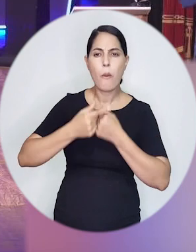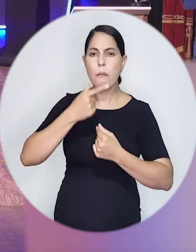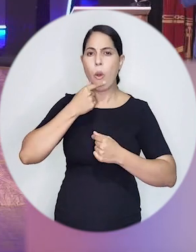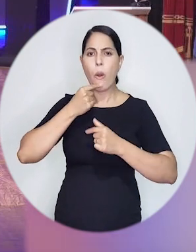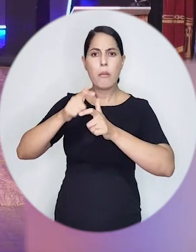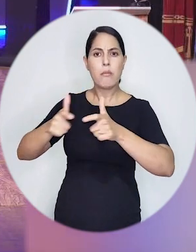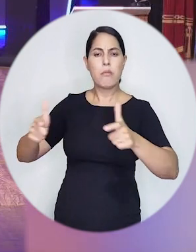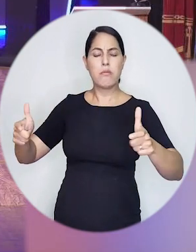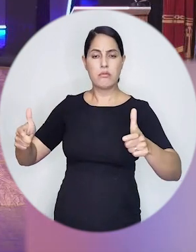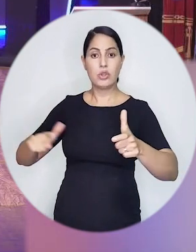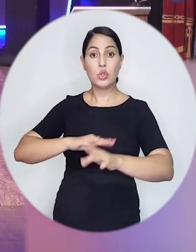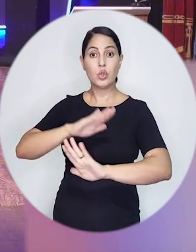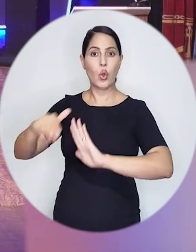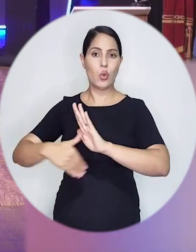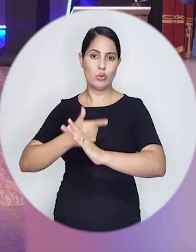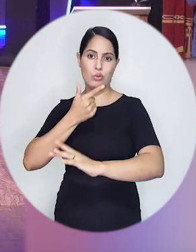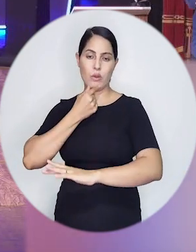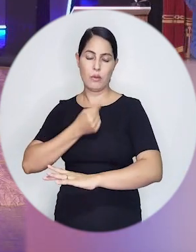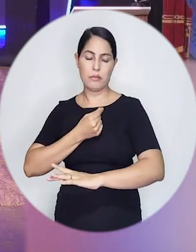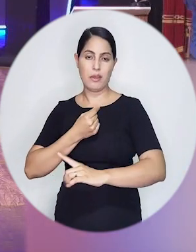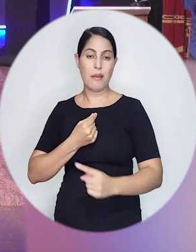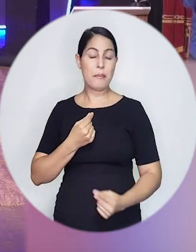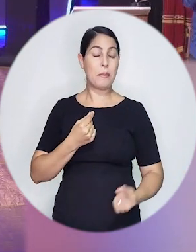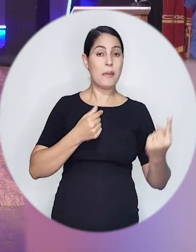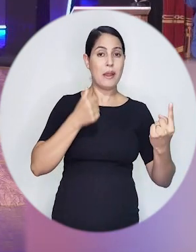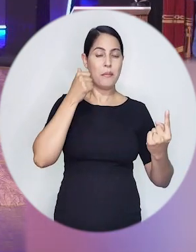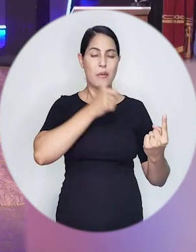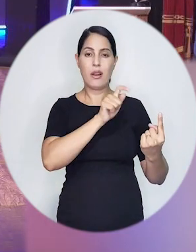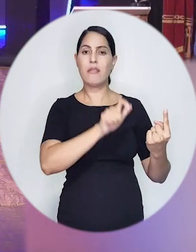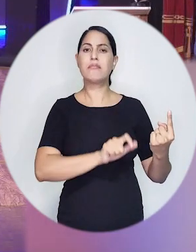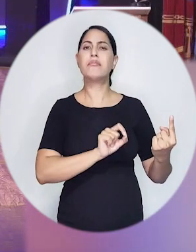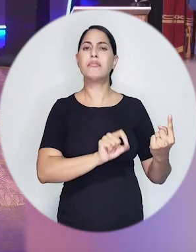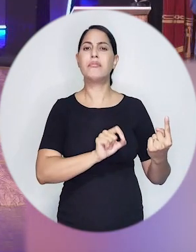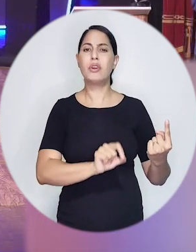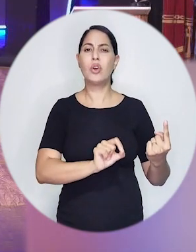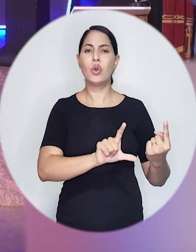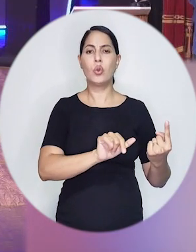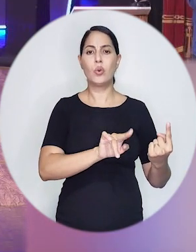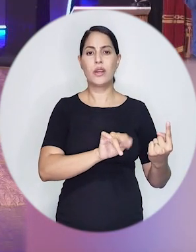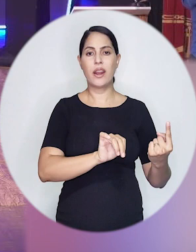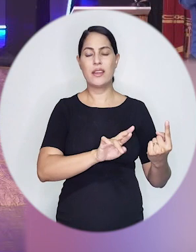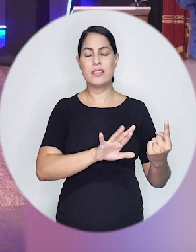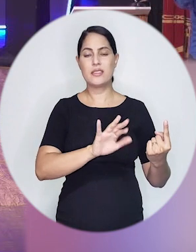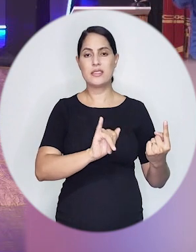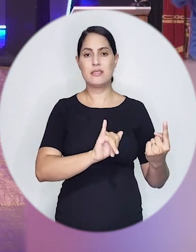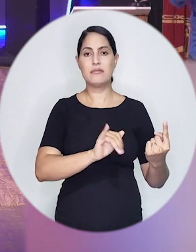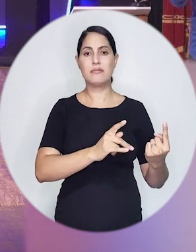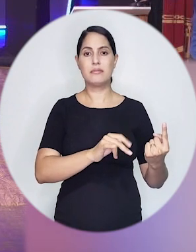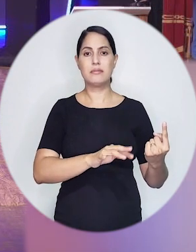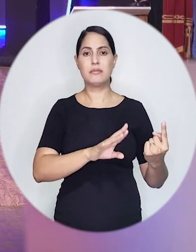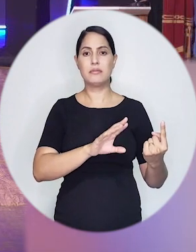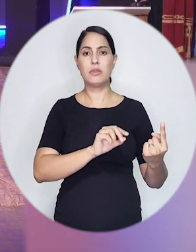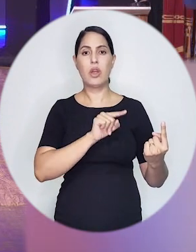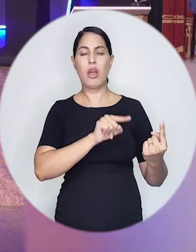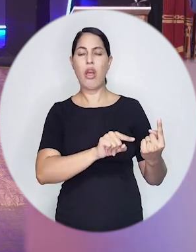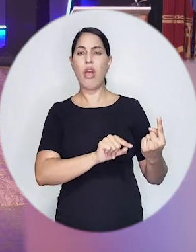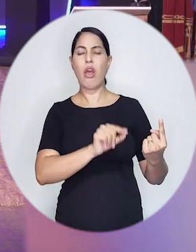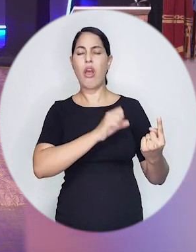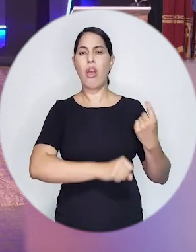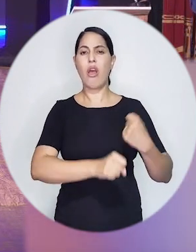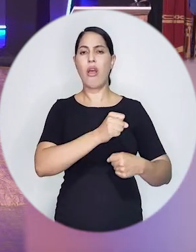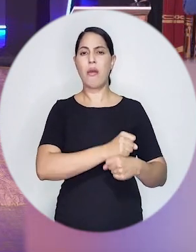eram todos homens. A primeira mulher inscrita foi Lucrécia Pinho, somente